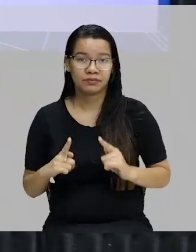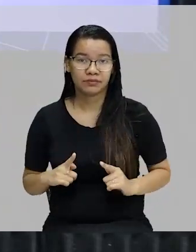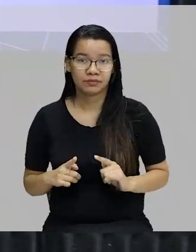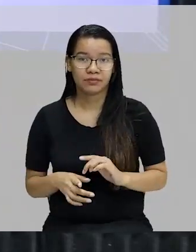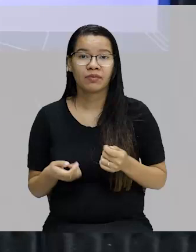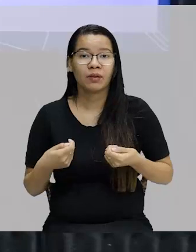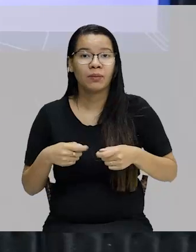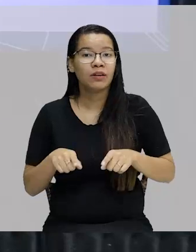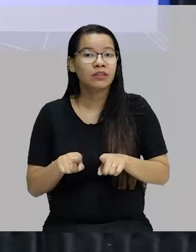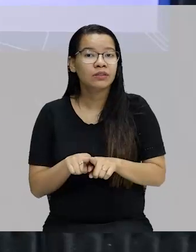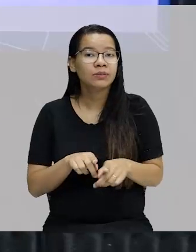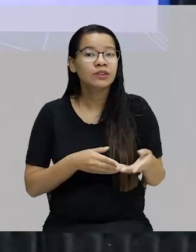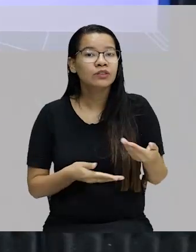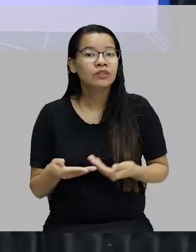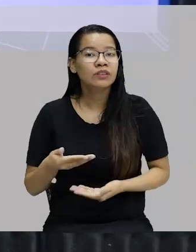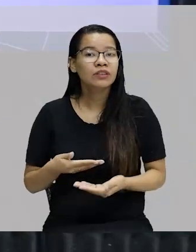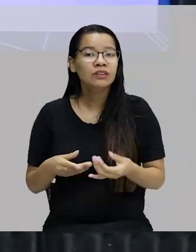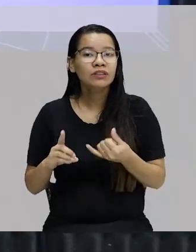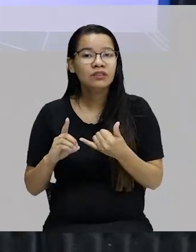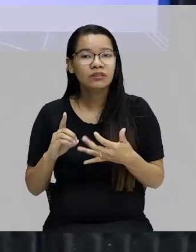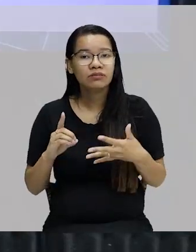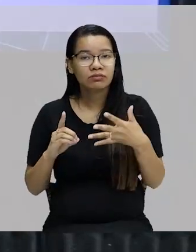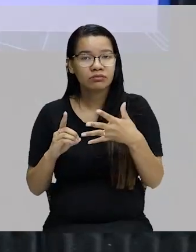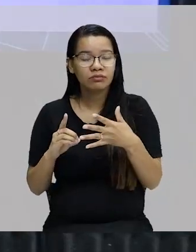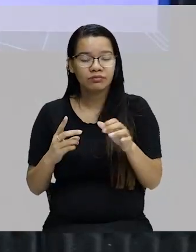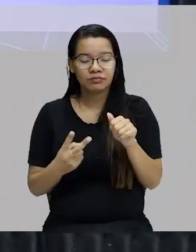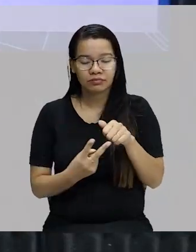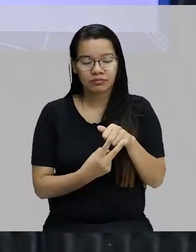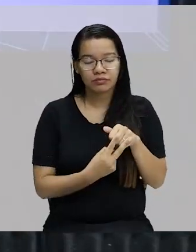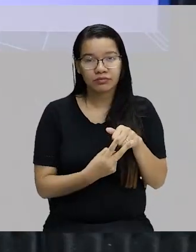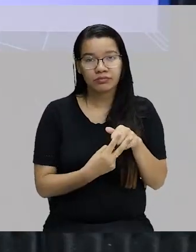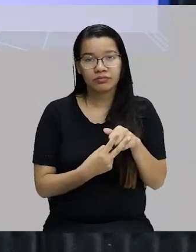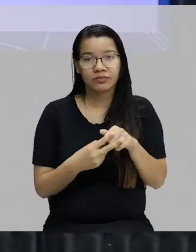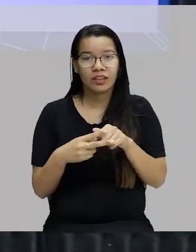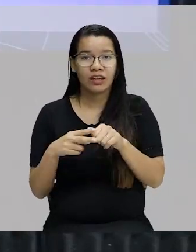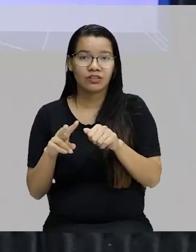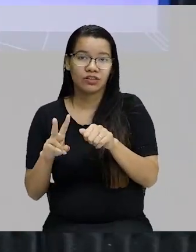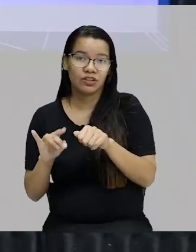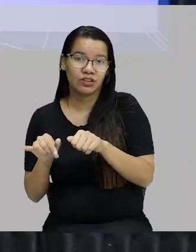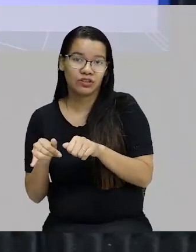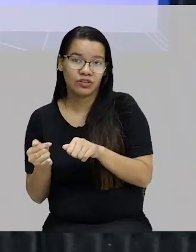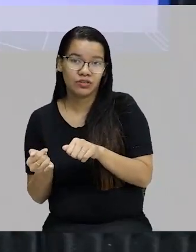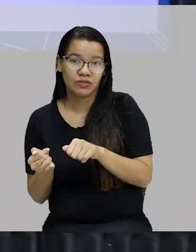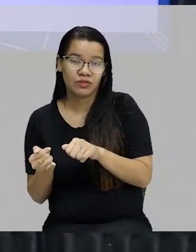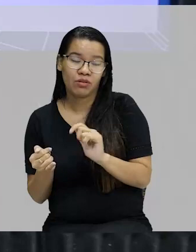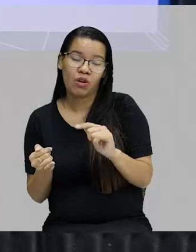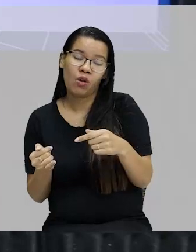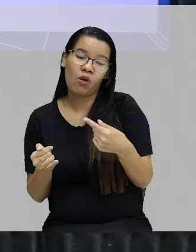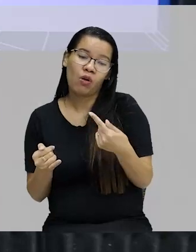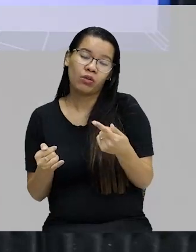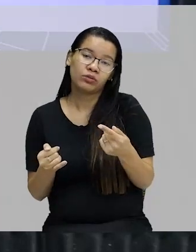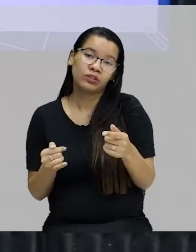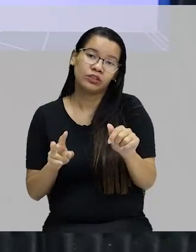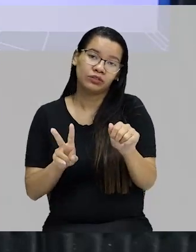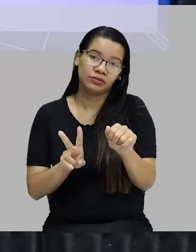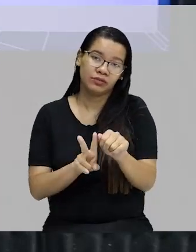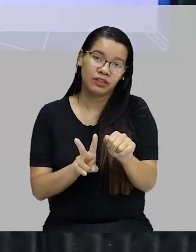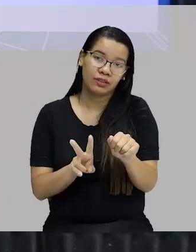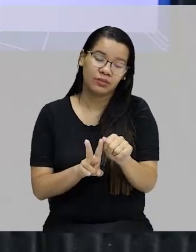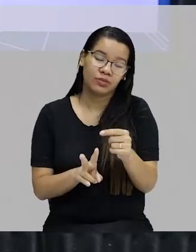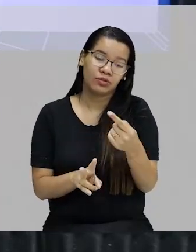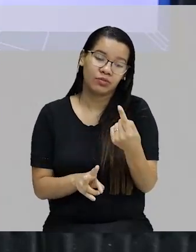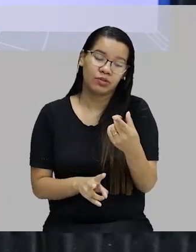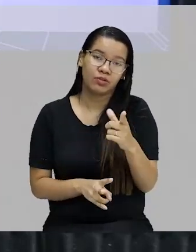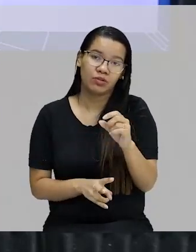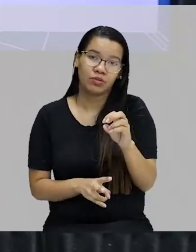pode oferecer essa descrição para verbos, para adjetivos, para outros advérbios, uma